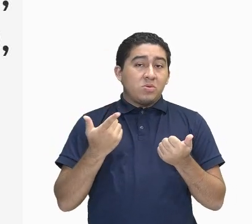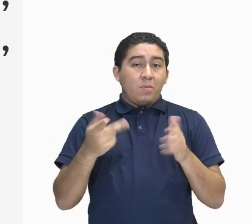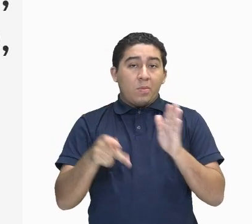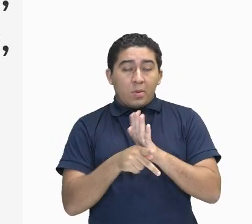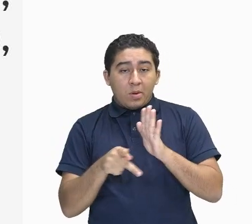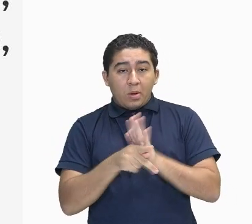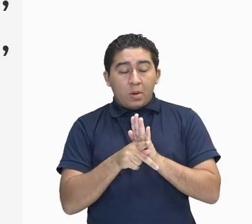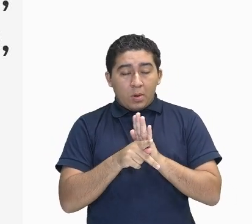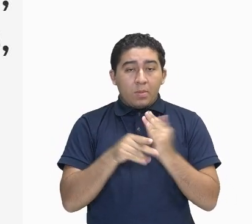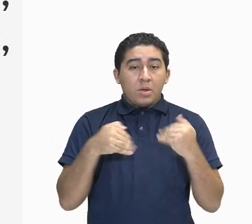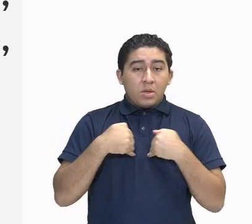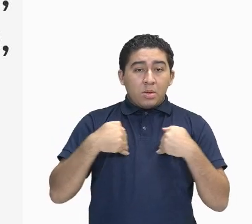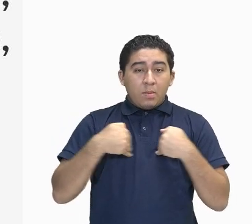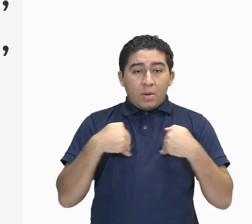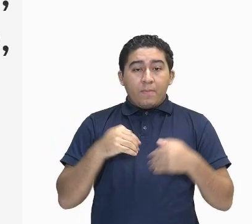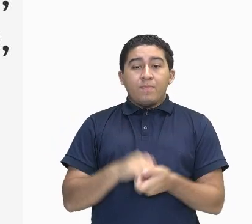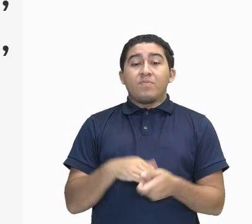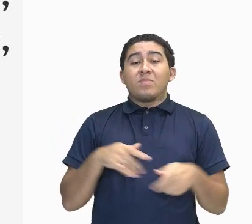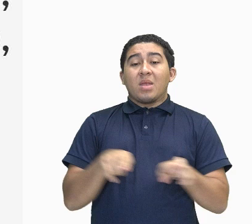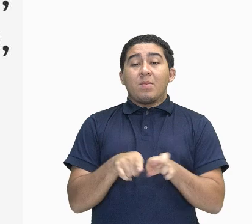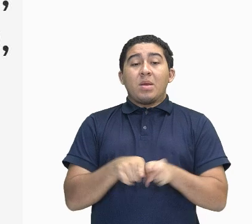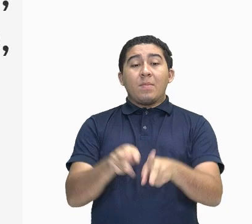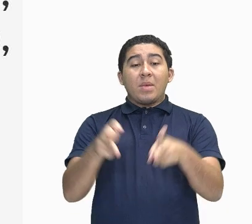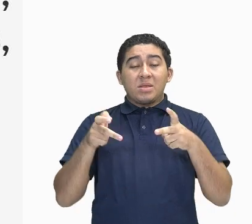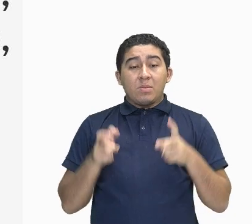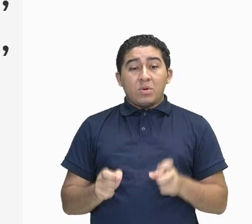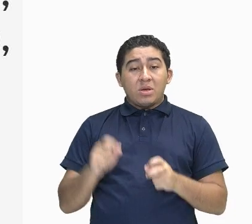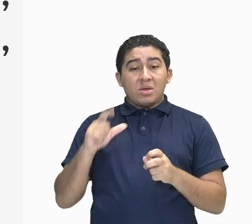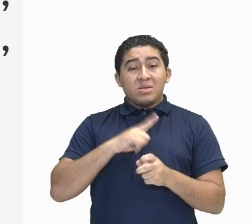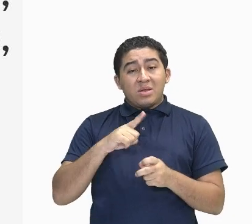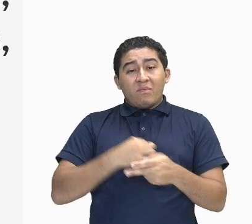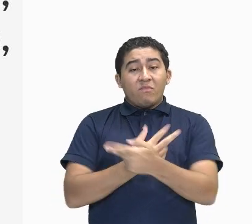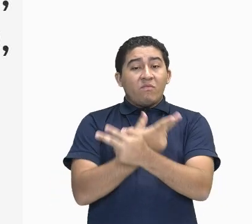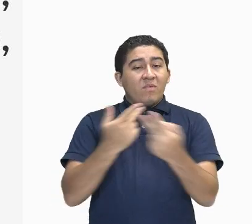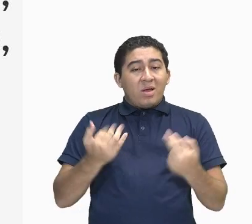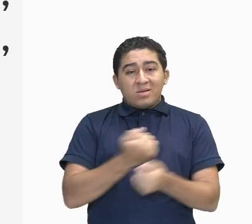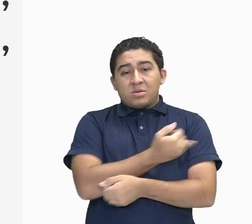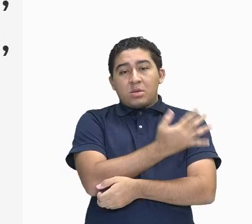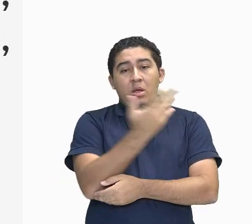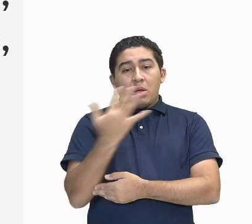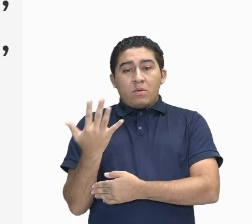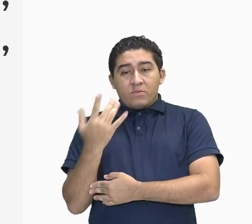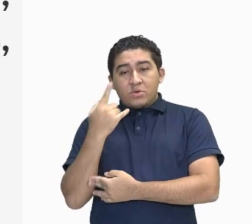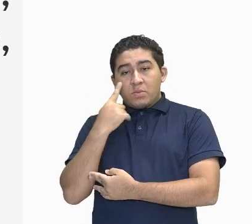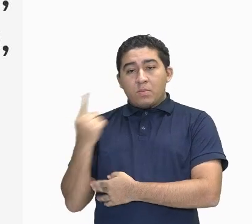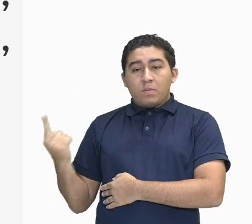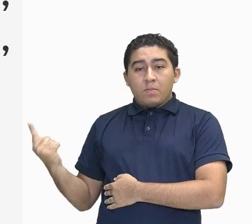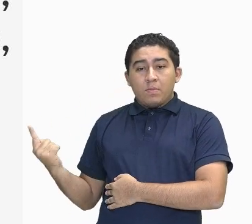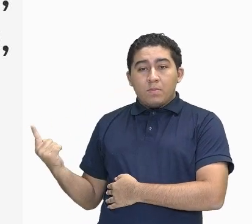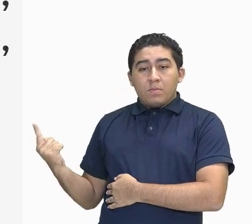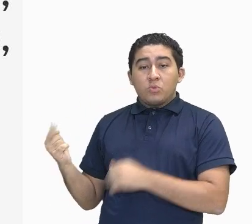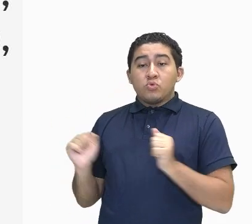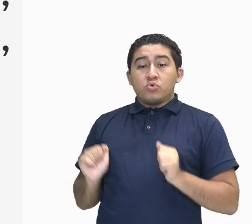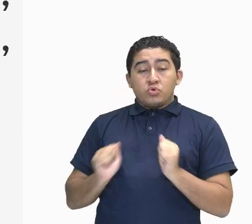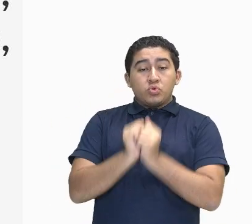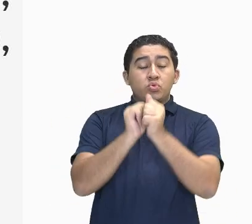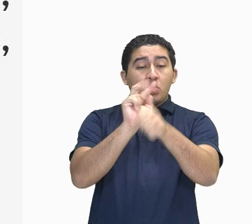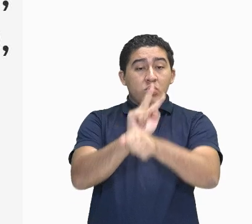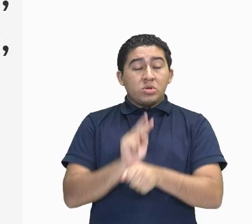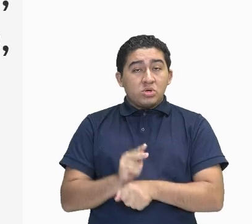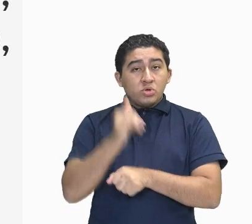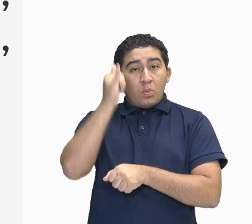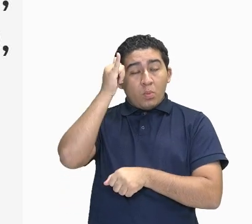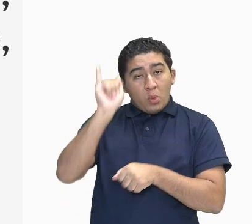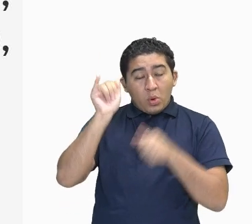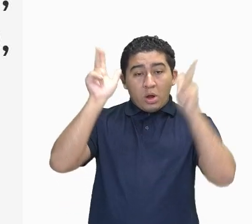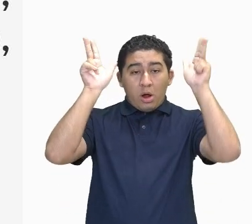muito com o cultivo de castanheira, seringueira e copaíba, com a criação de bois, cavalos